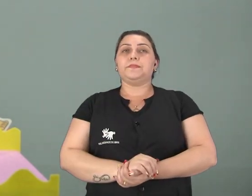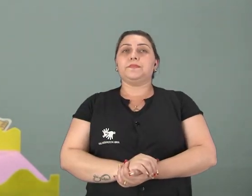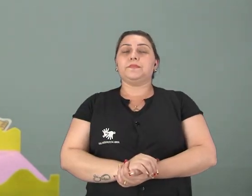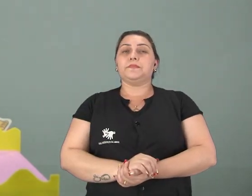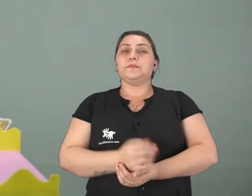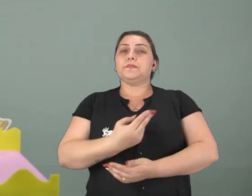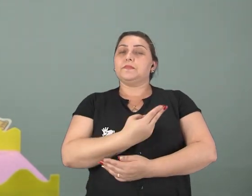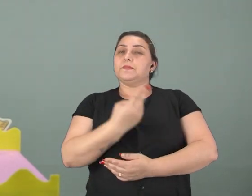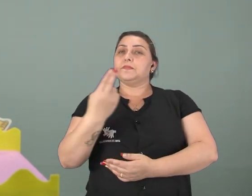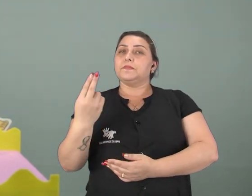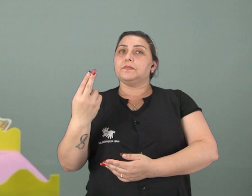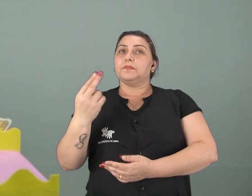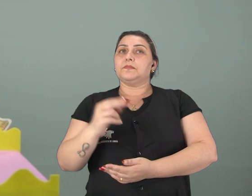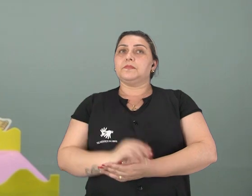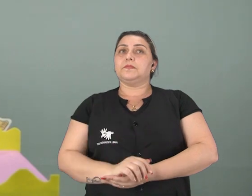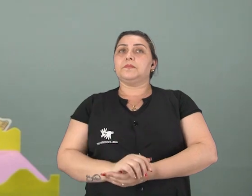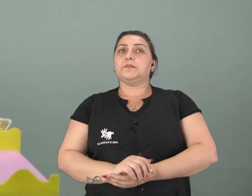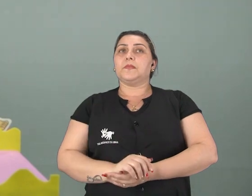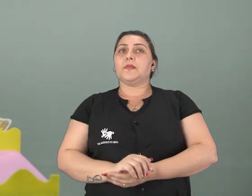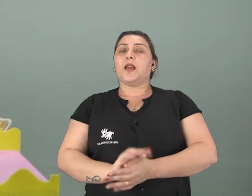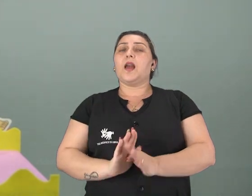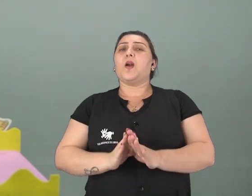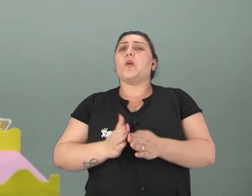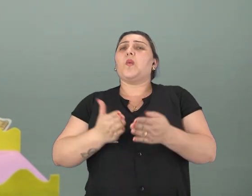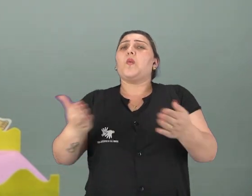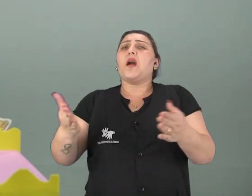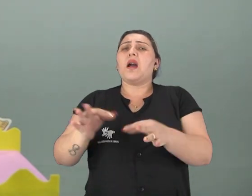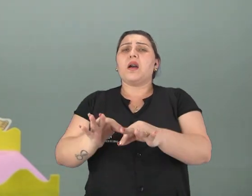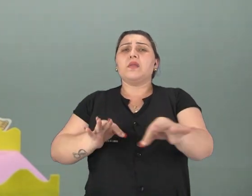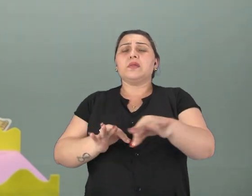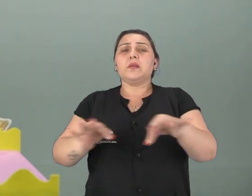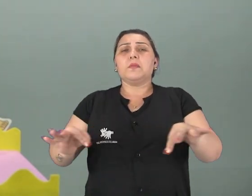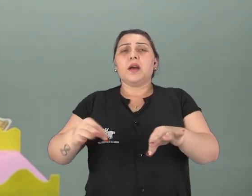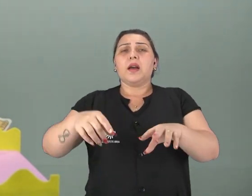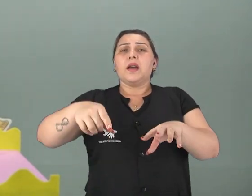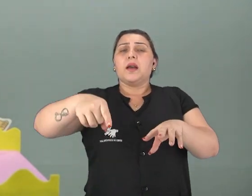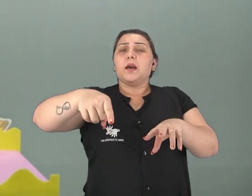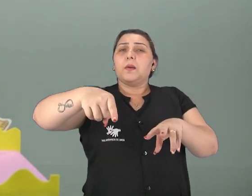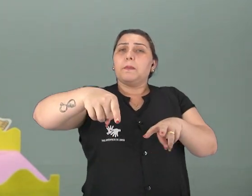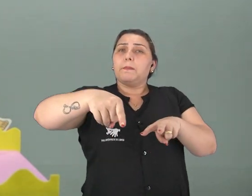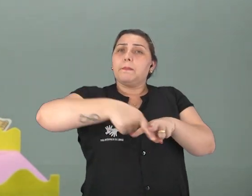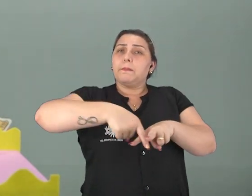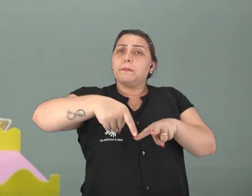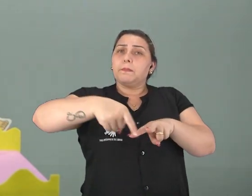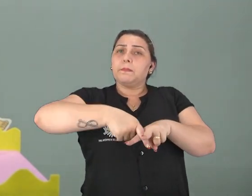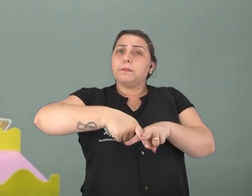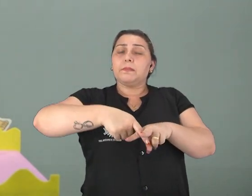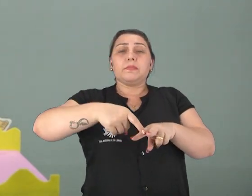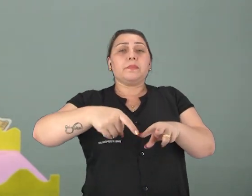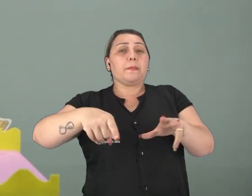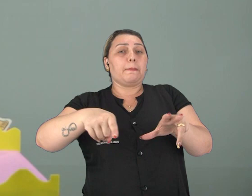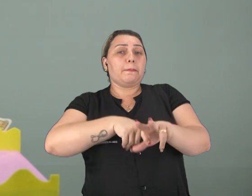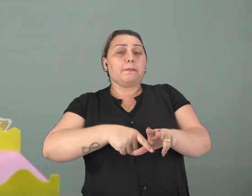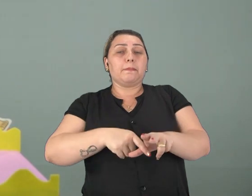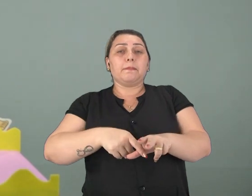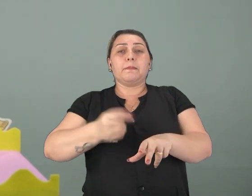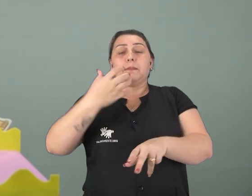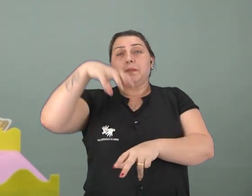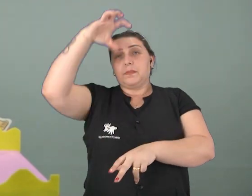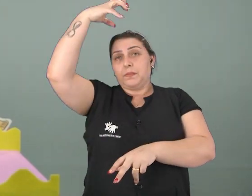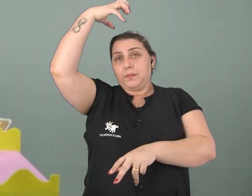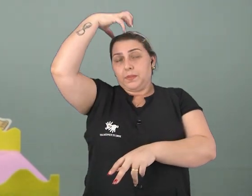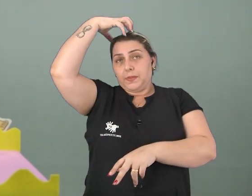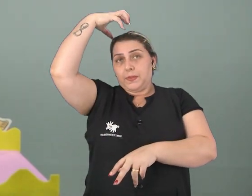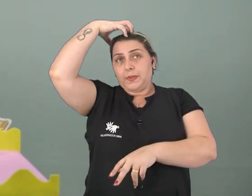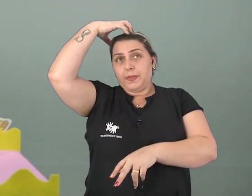que se chama De Que Tamanho é o Pé do Rei? E esta história, ela foi